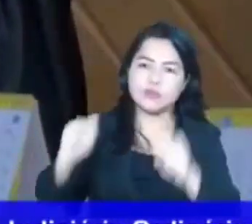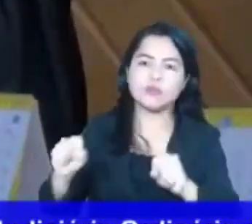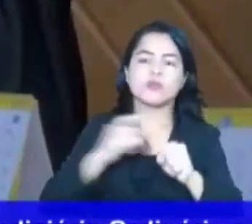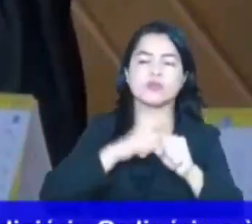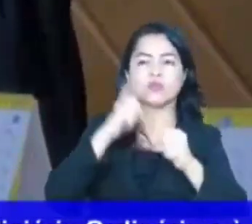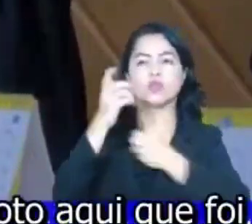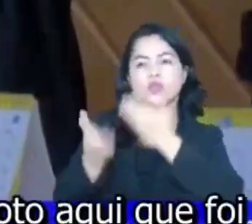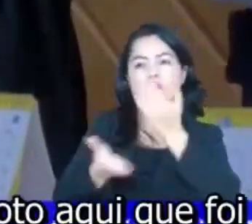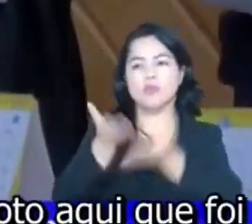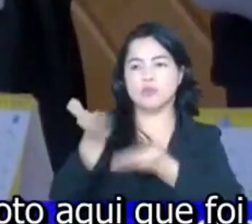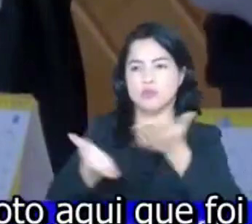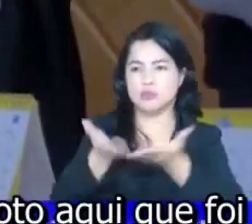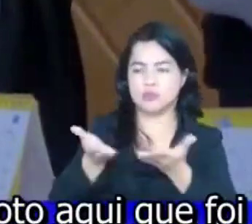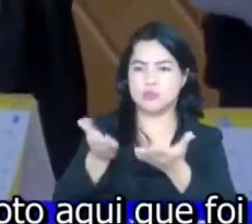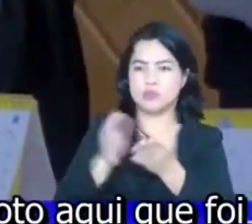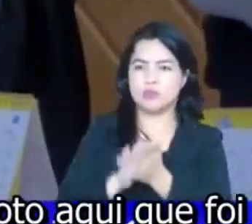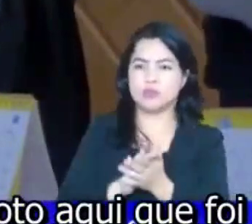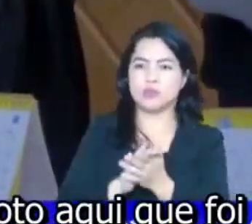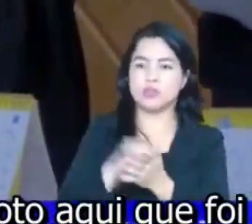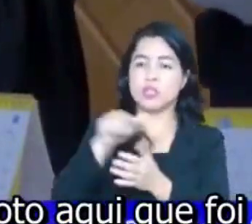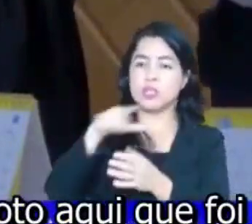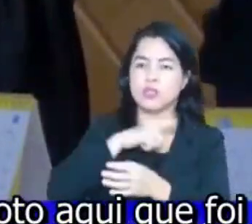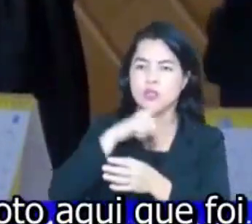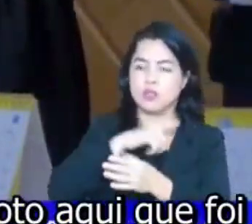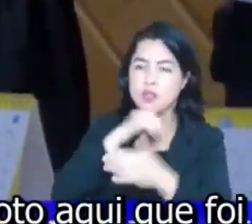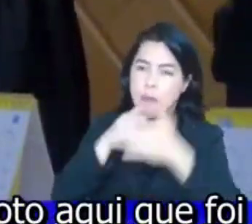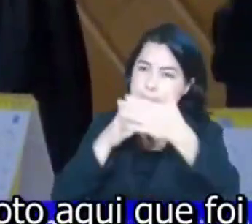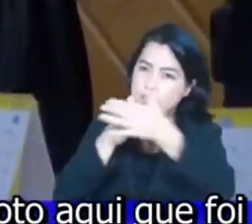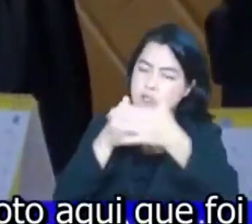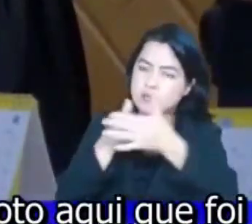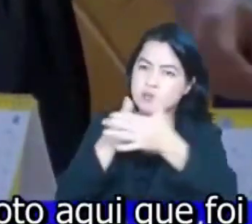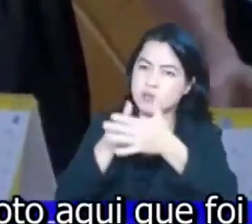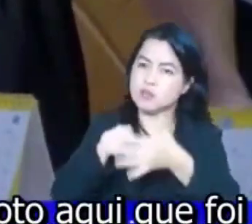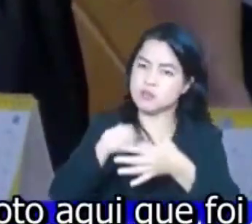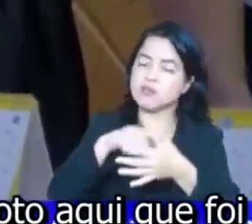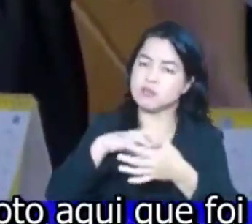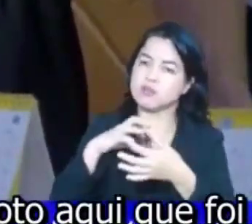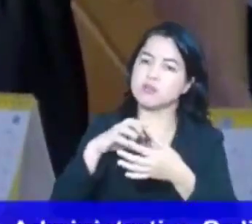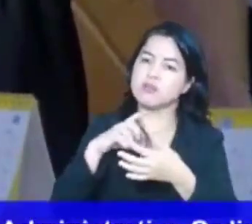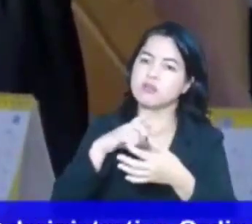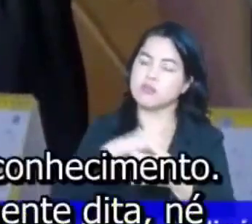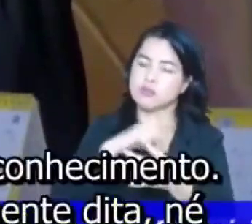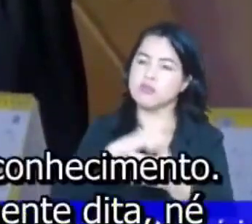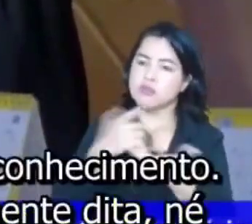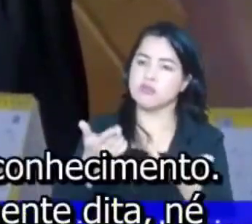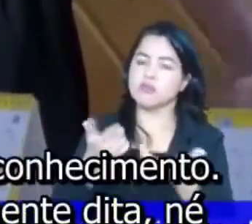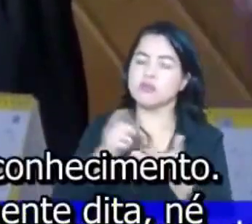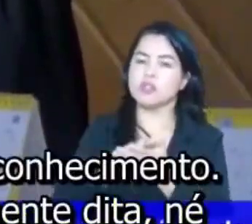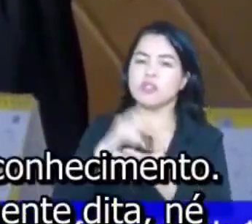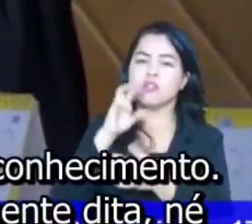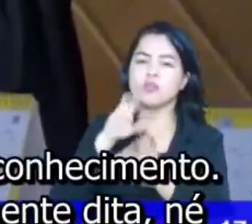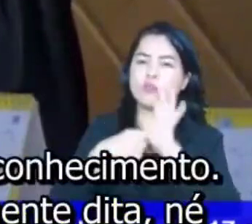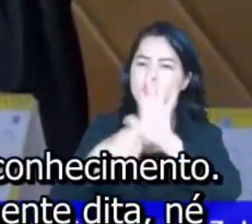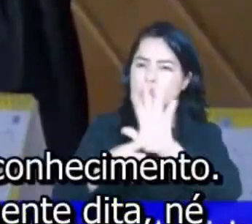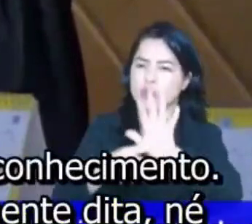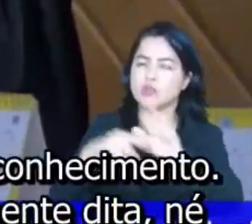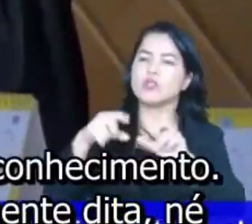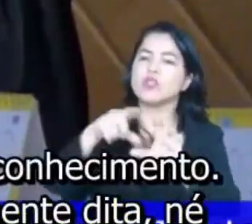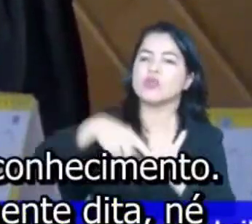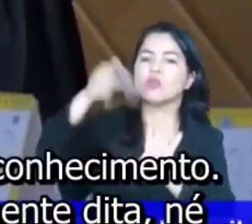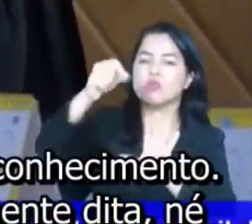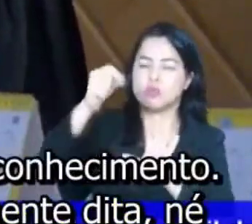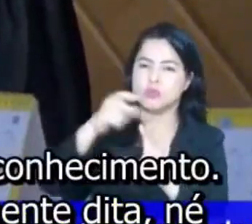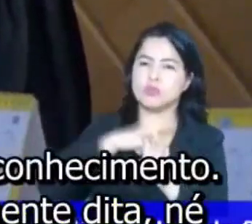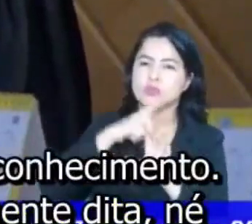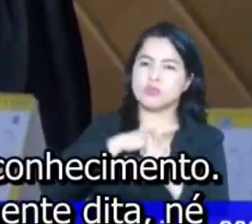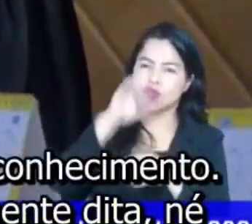tratar a situação de impedimento, né? Eu venho destacando no voto aqui que foi superada a questão pelo Pleno, na questão